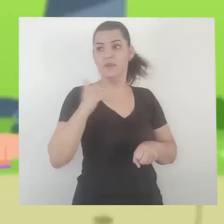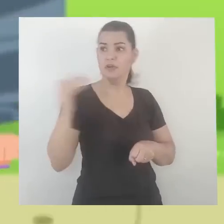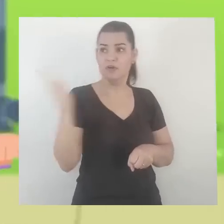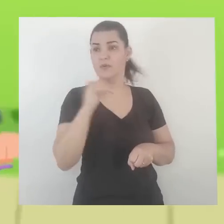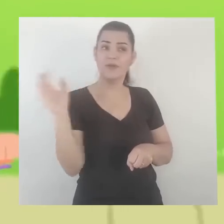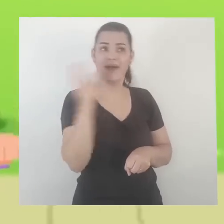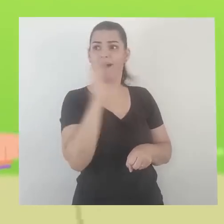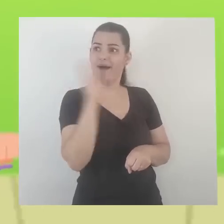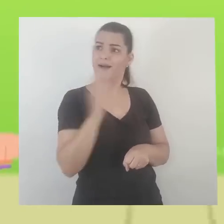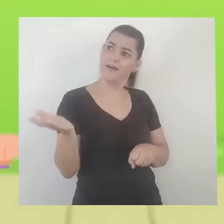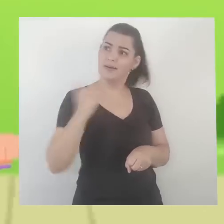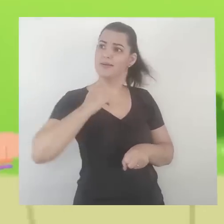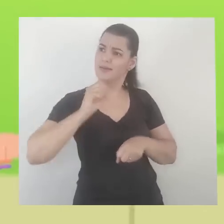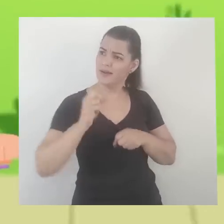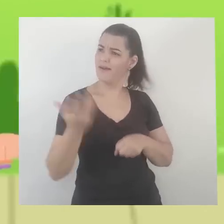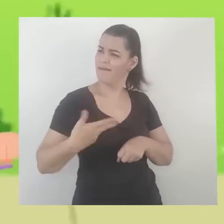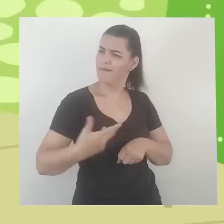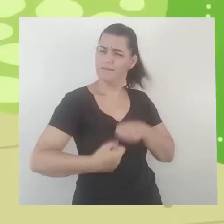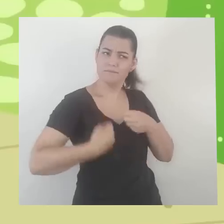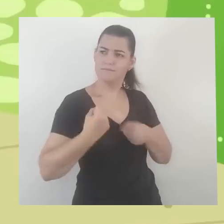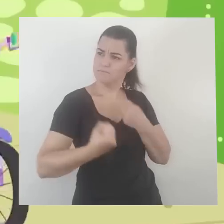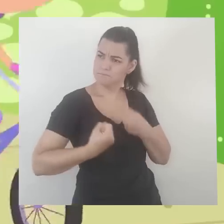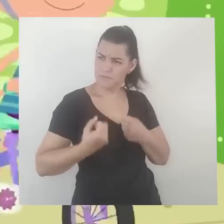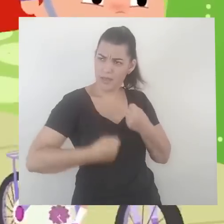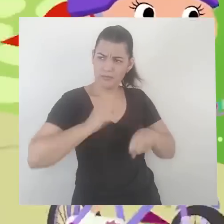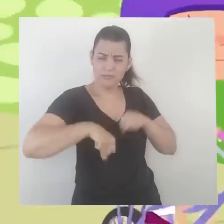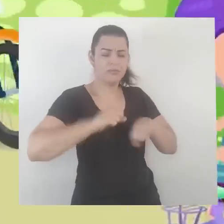Vem, vamos logo, pessoal. Vamos correr.